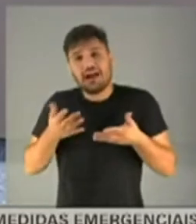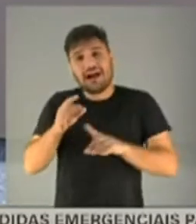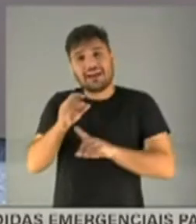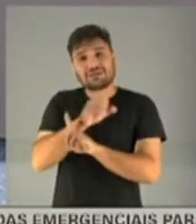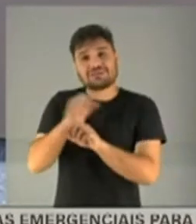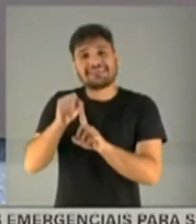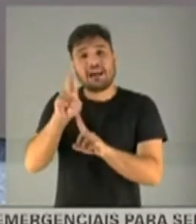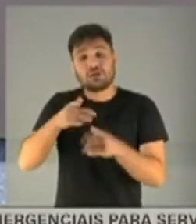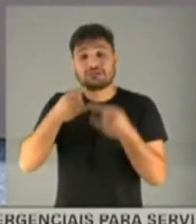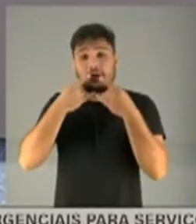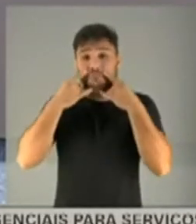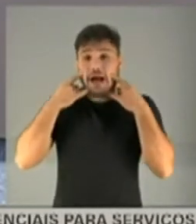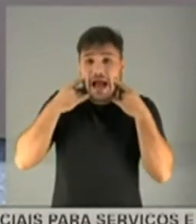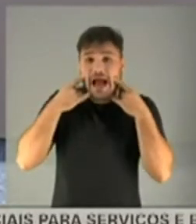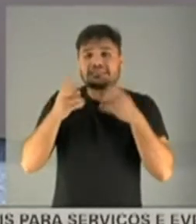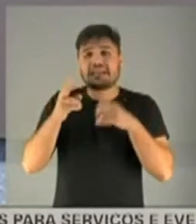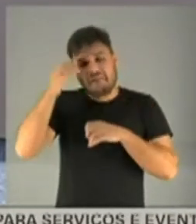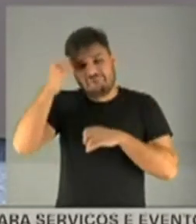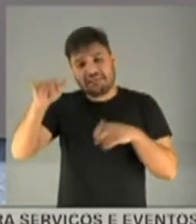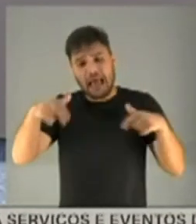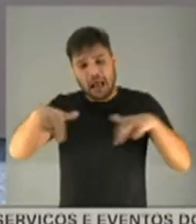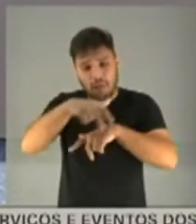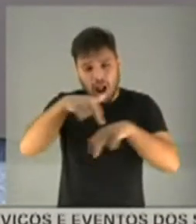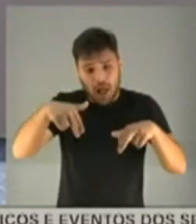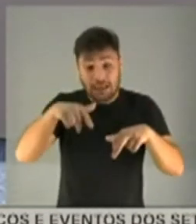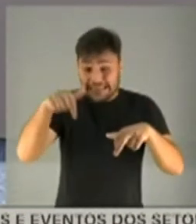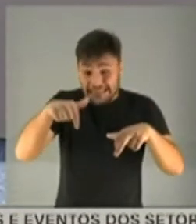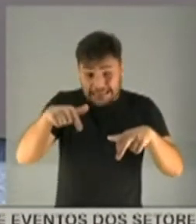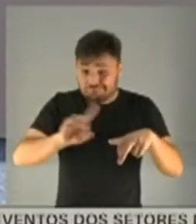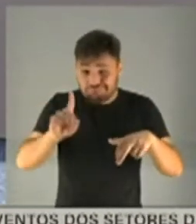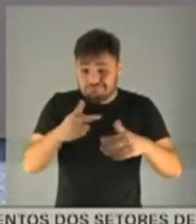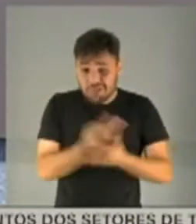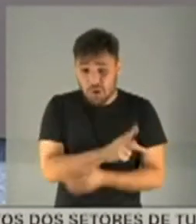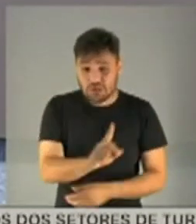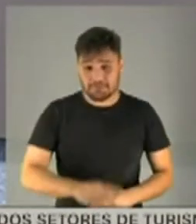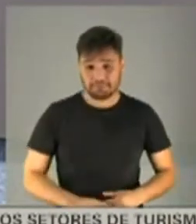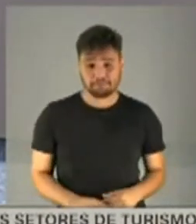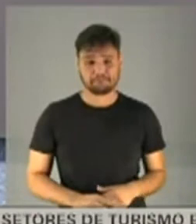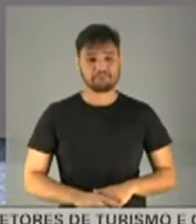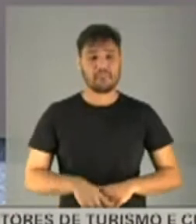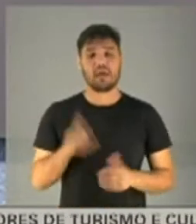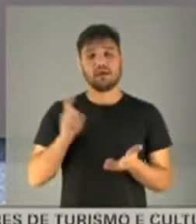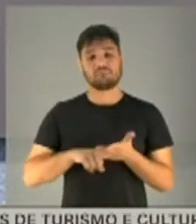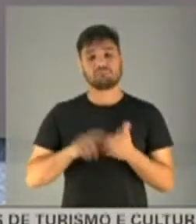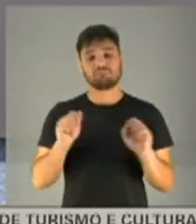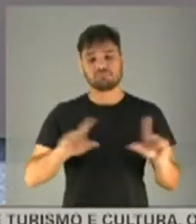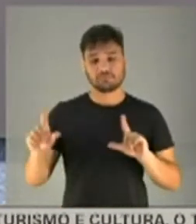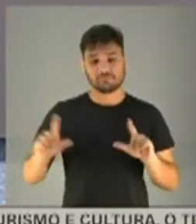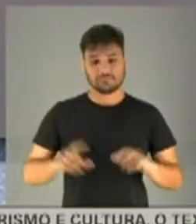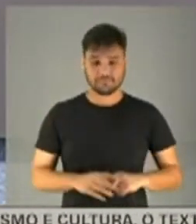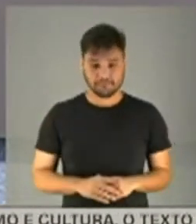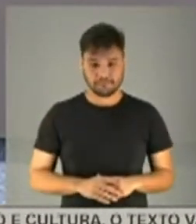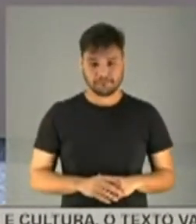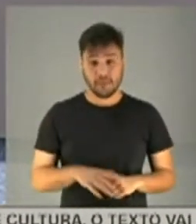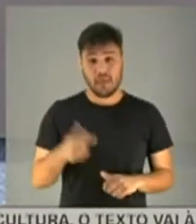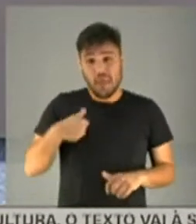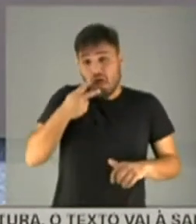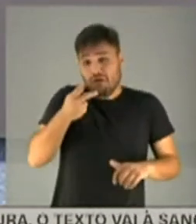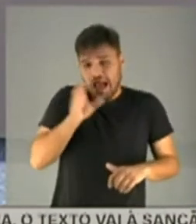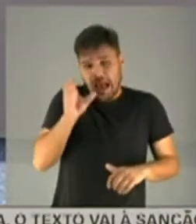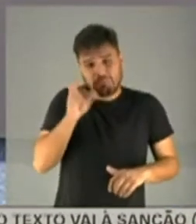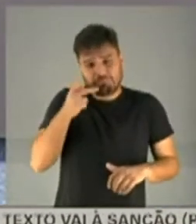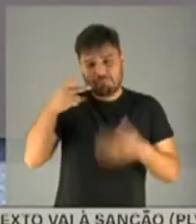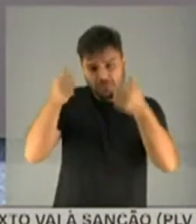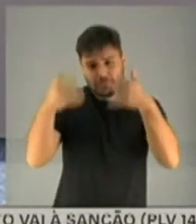a se proteger, evitar aglomerações. Infelizmente, isso não foi feito. Próximo, por favor. Eu vou rapidamente